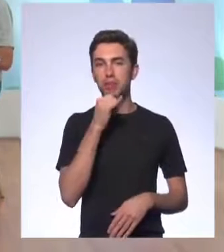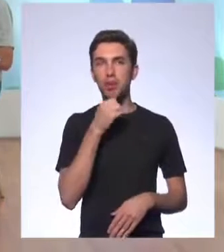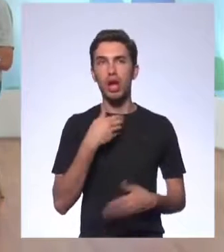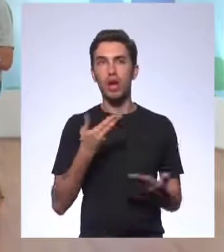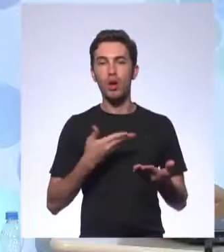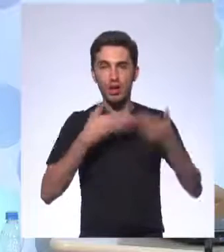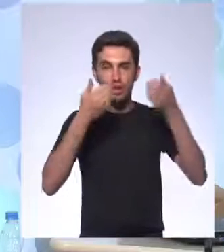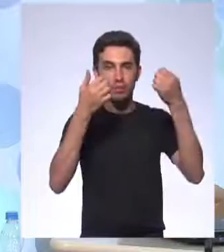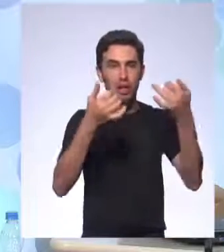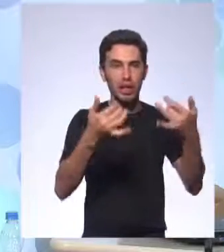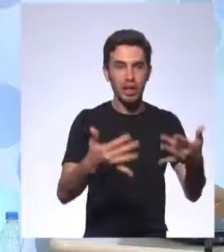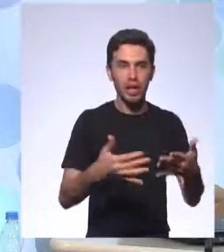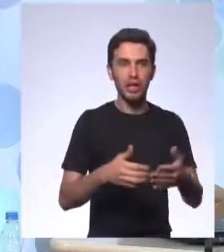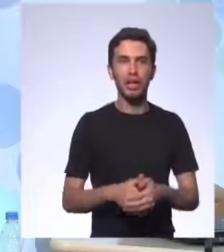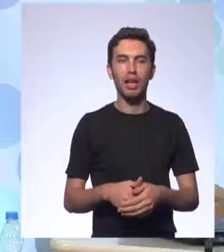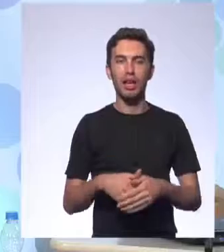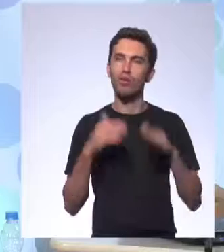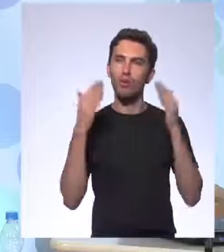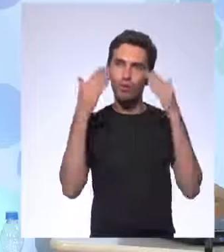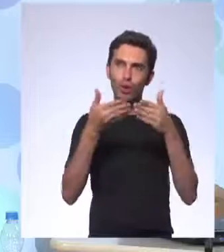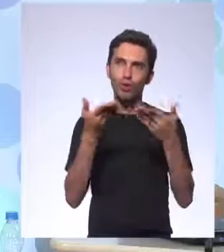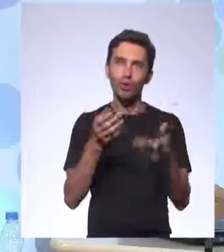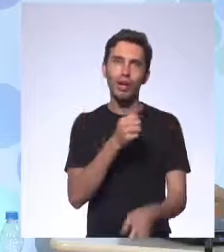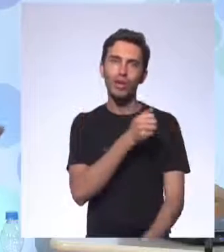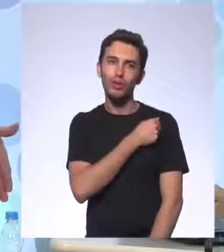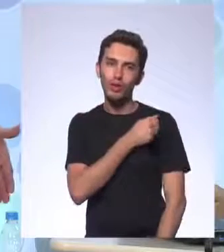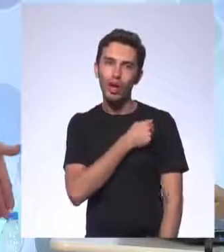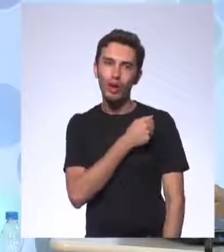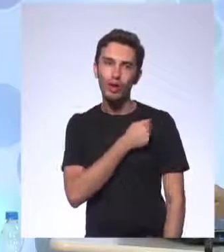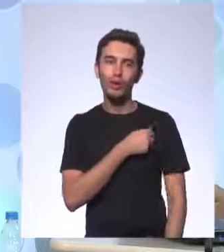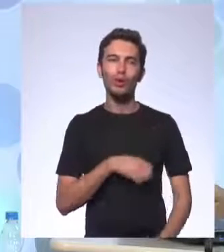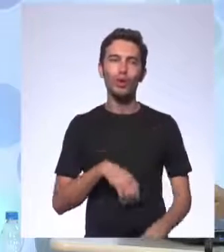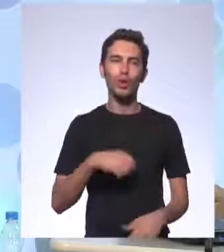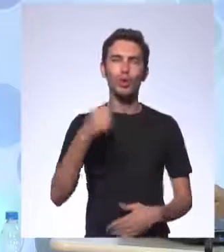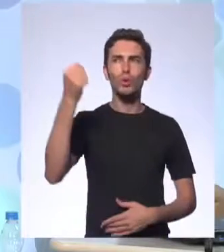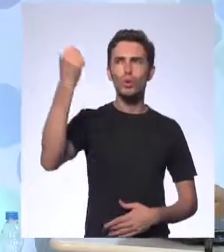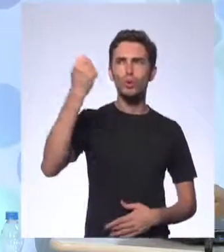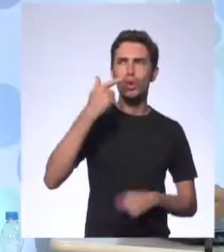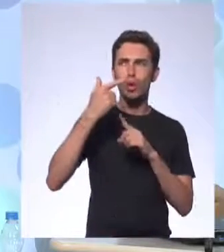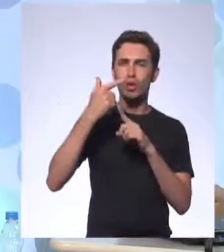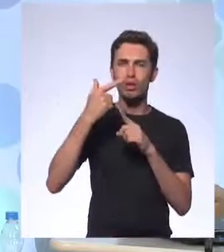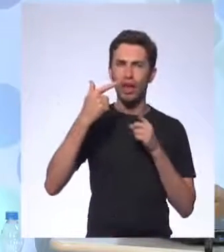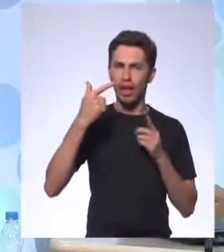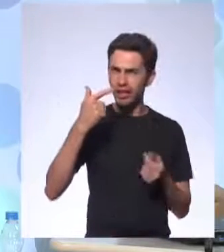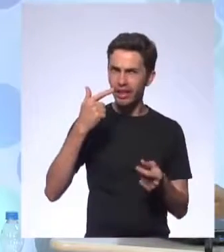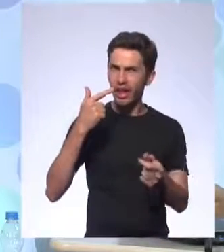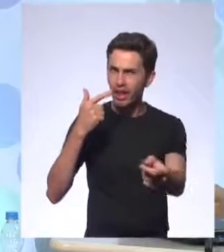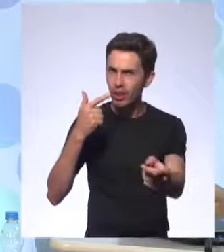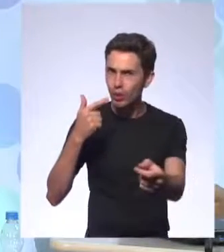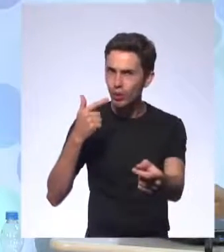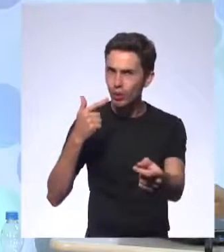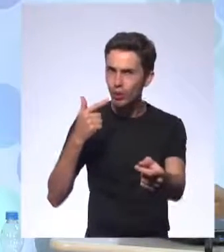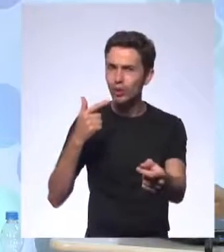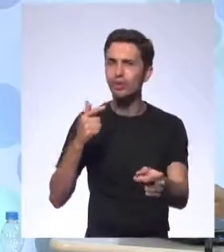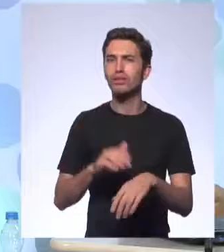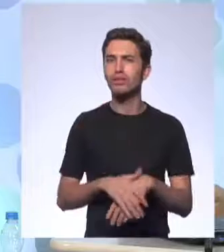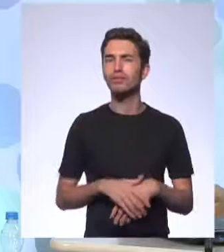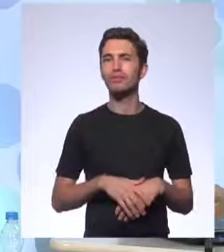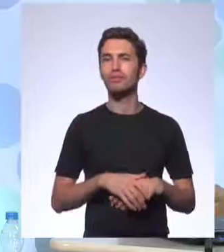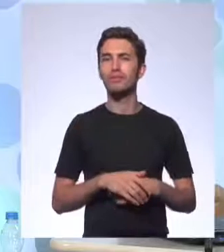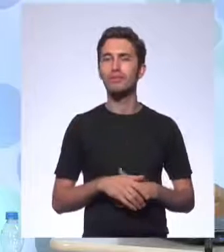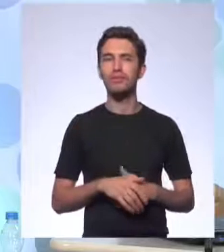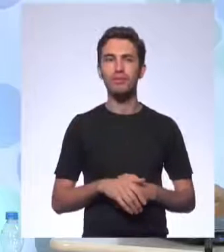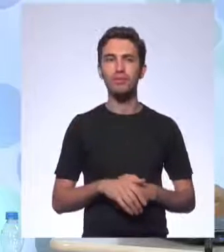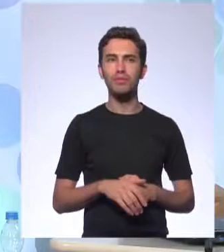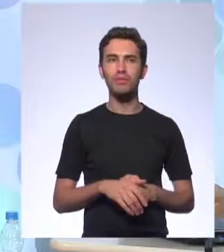expliquei aqui, é claro que isso está mais direcionado aos alunos, né, Joel? O Sol é eterno? Coloca aí para mim no chat. A